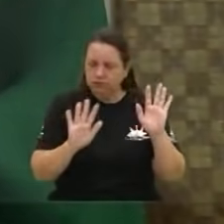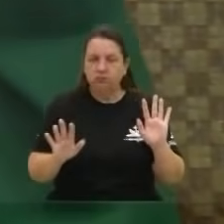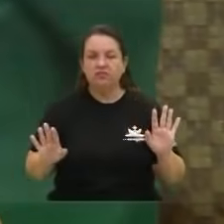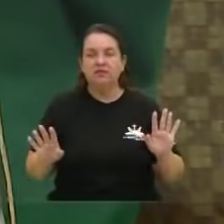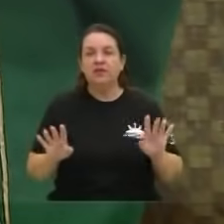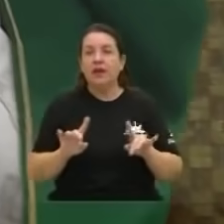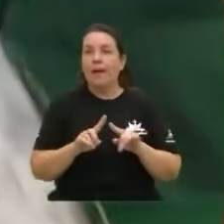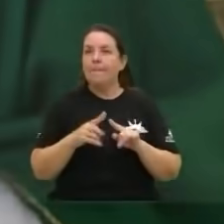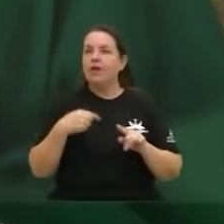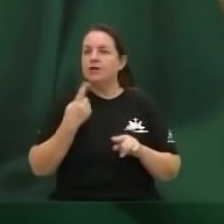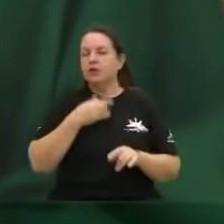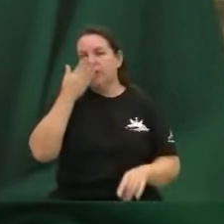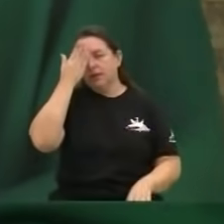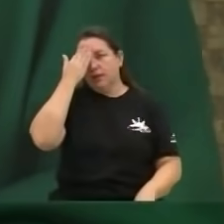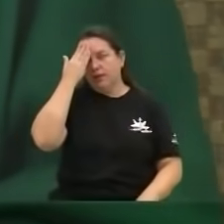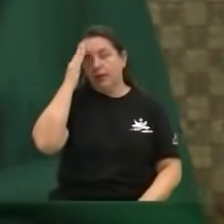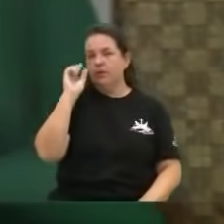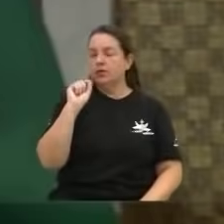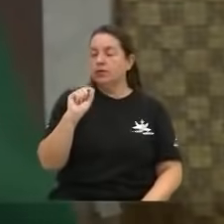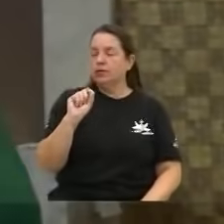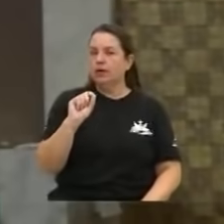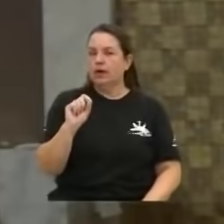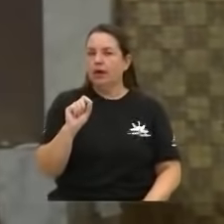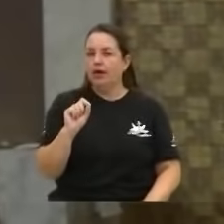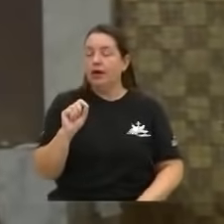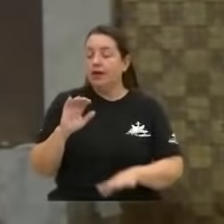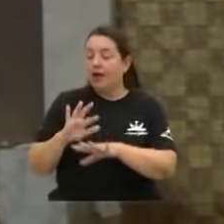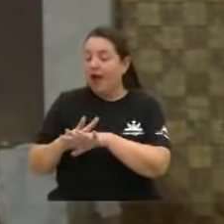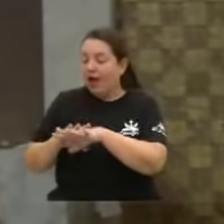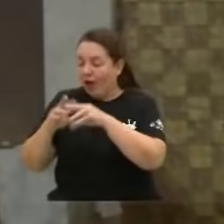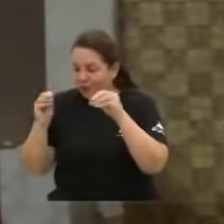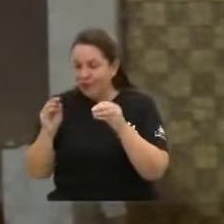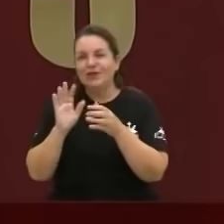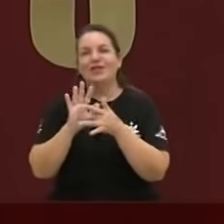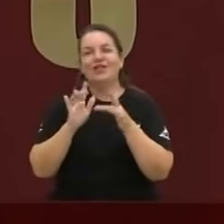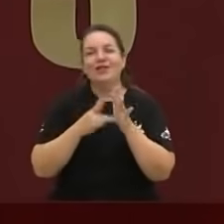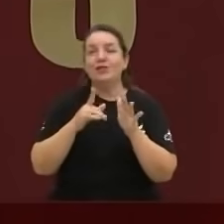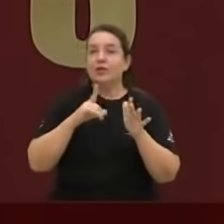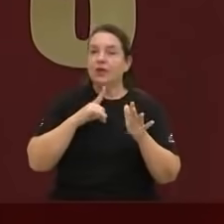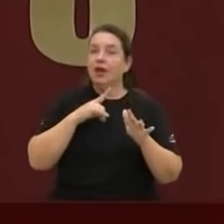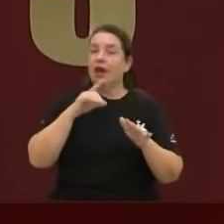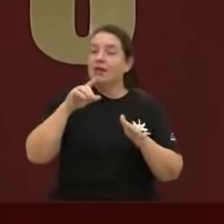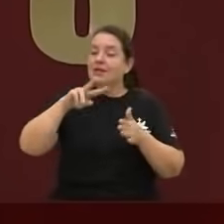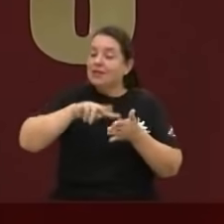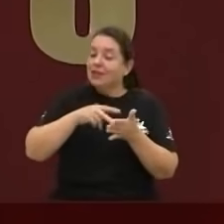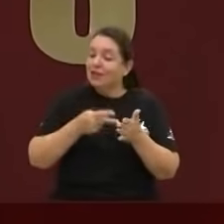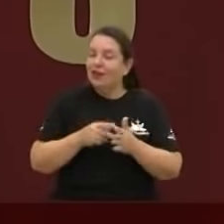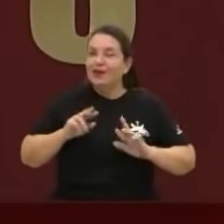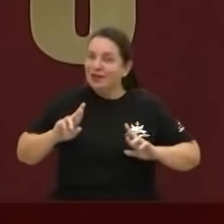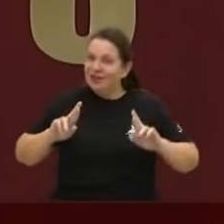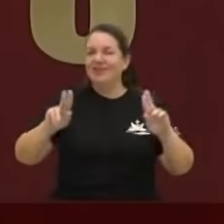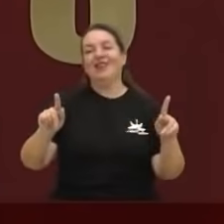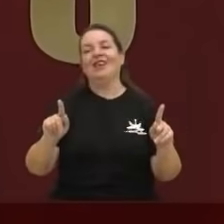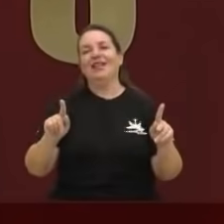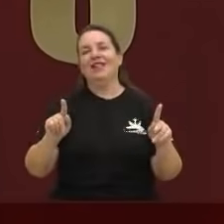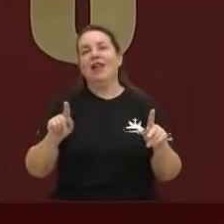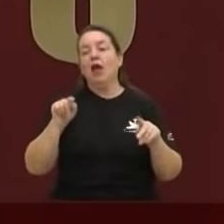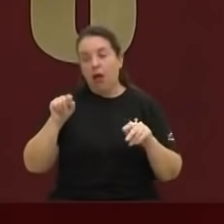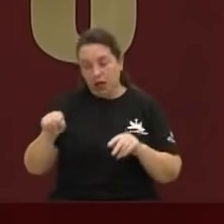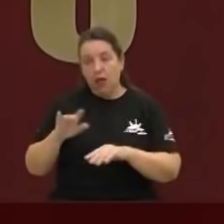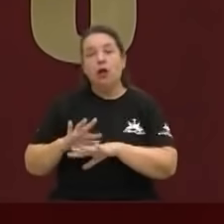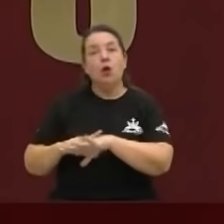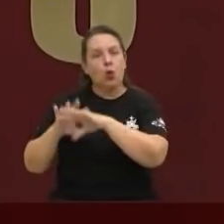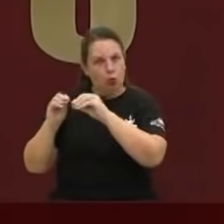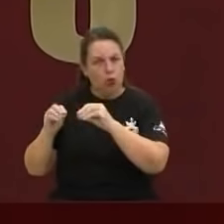Mas nós sabemos que toda cura de Jesus tem um sentido além do fato. Não que não curou um